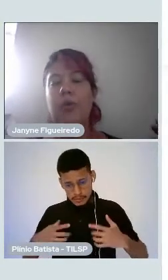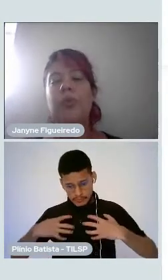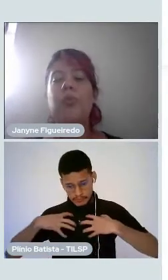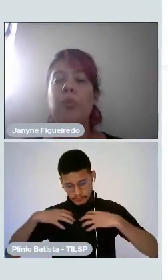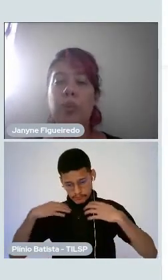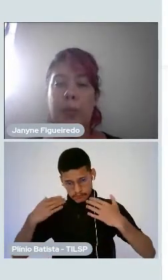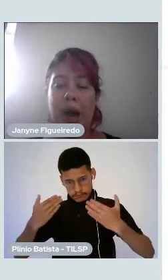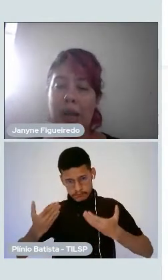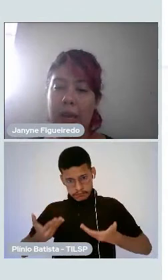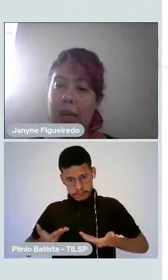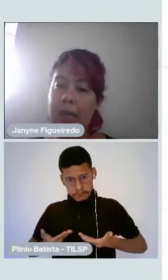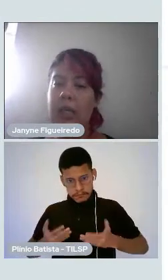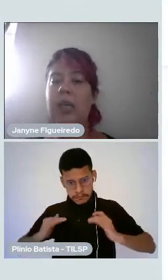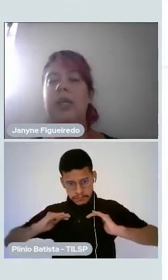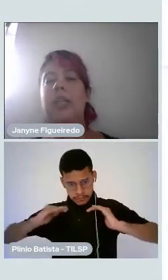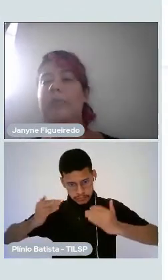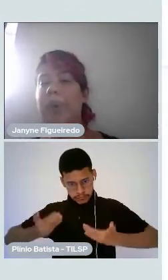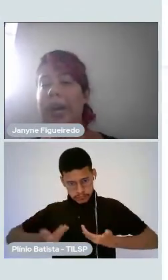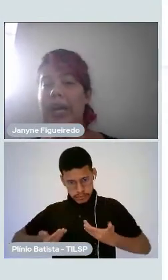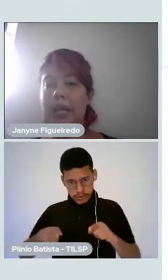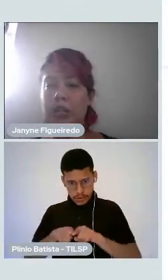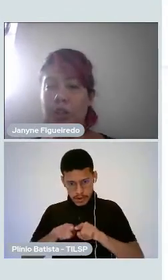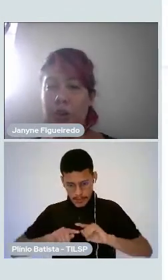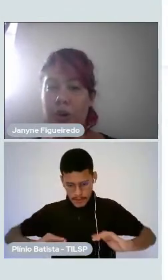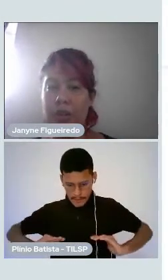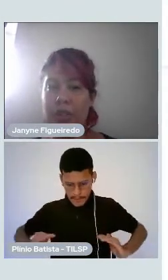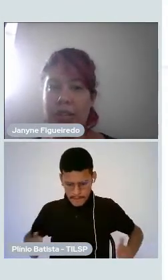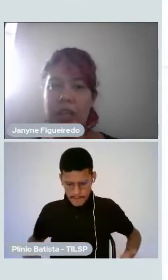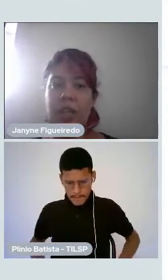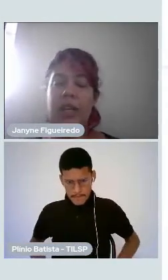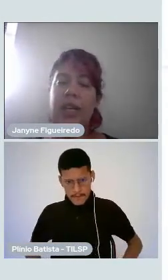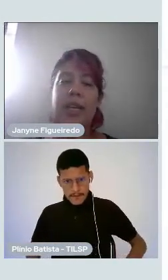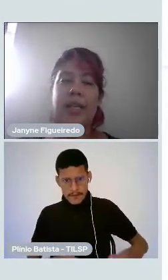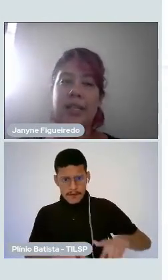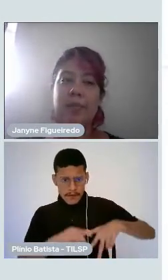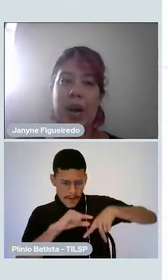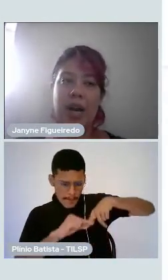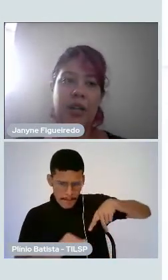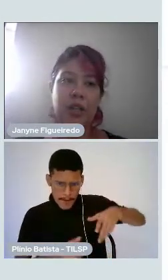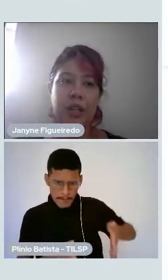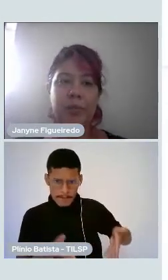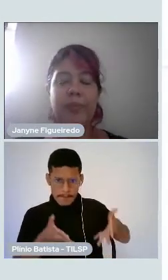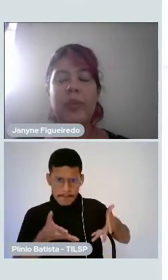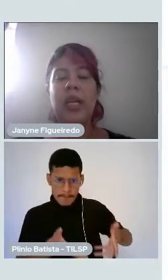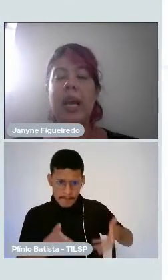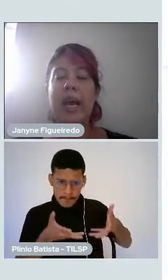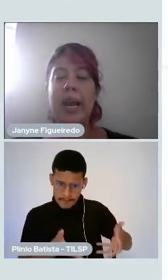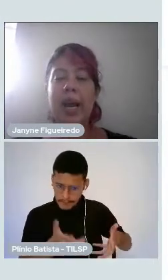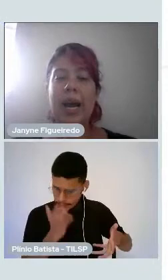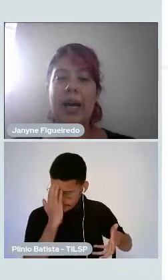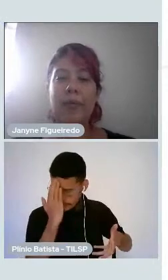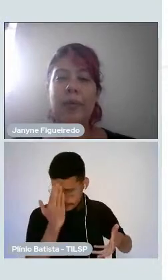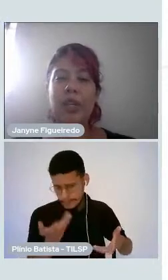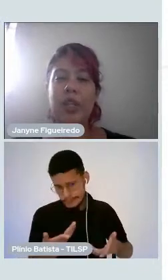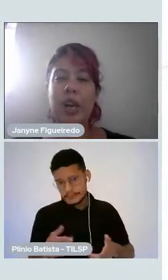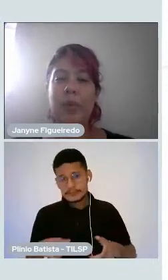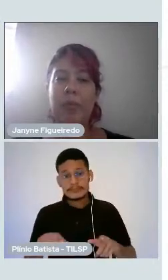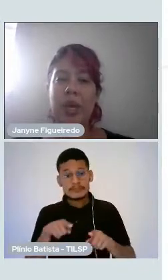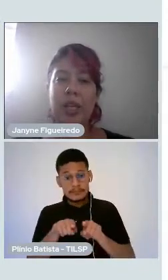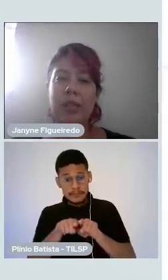vastos, uma barriga grande, pernas grossas, e essa imagem